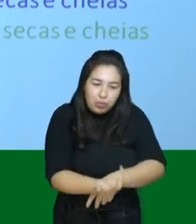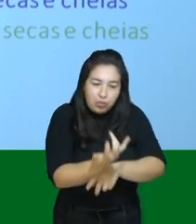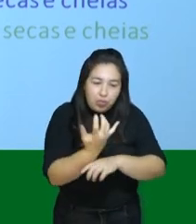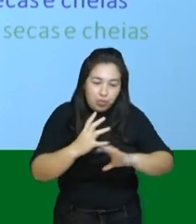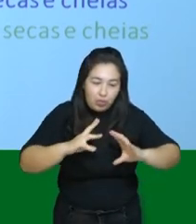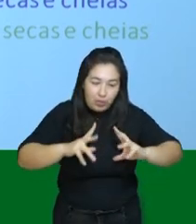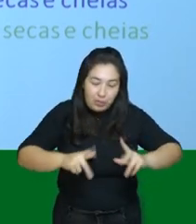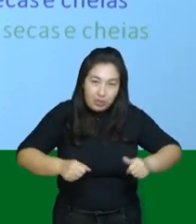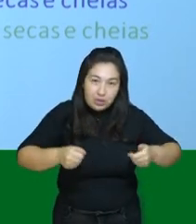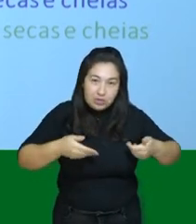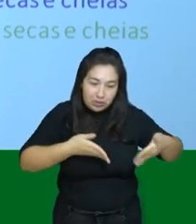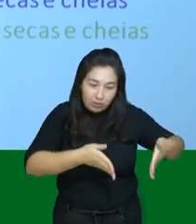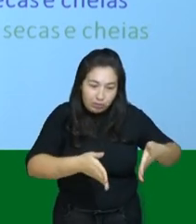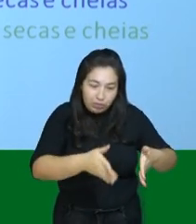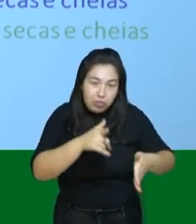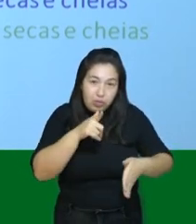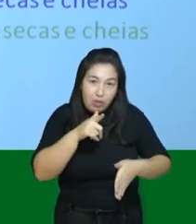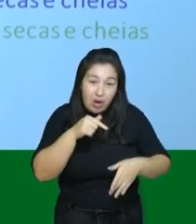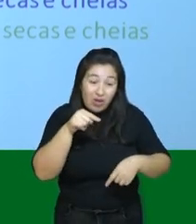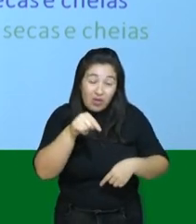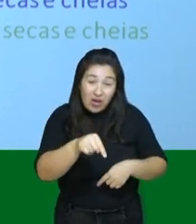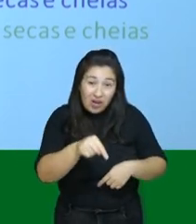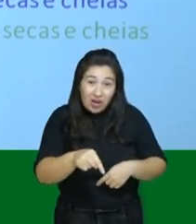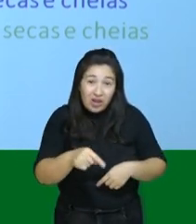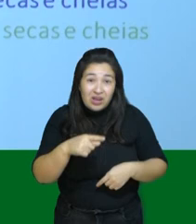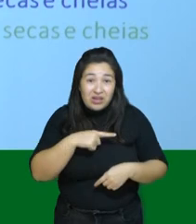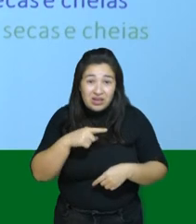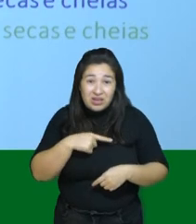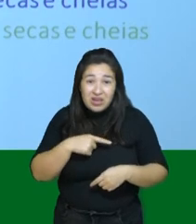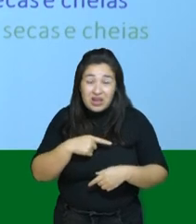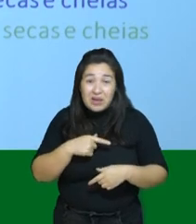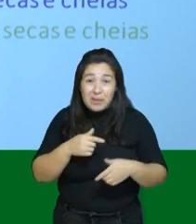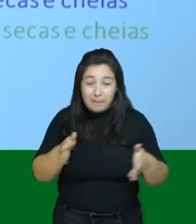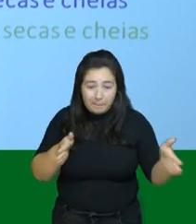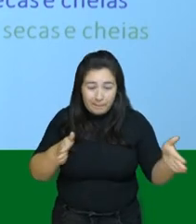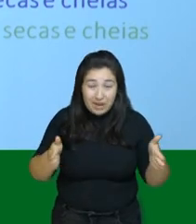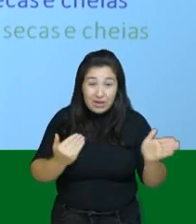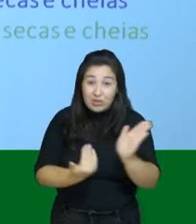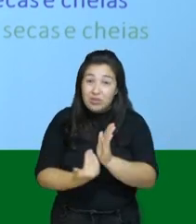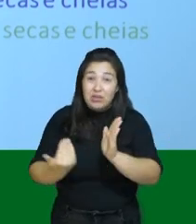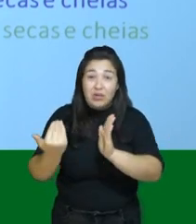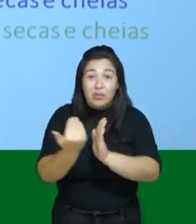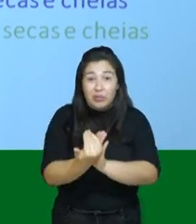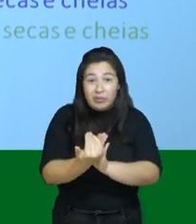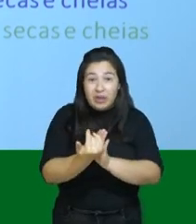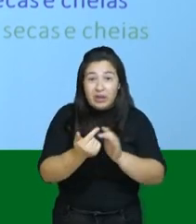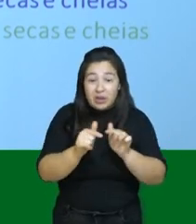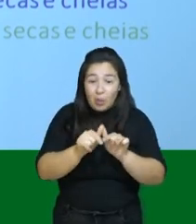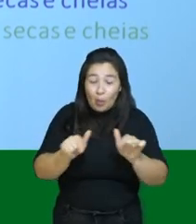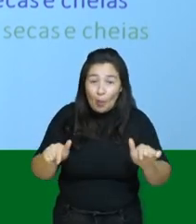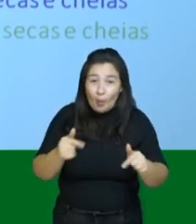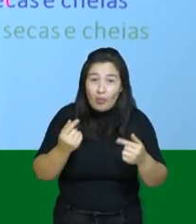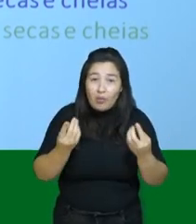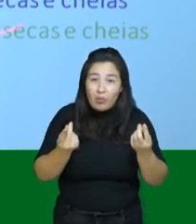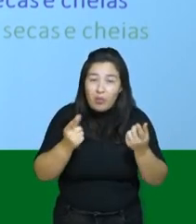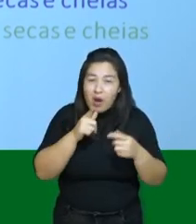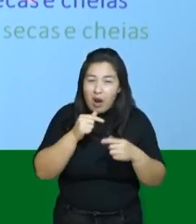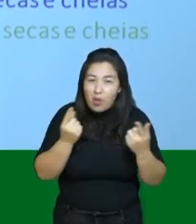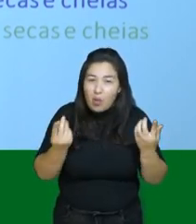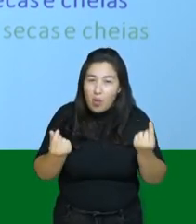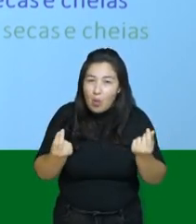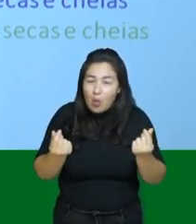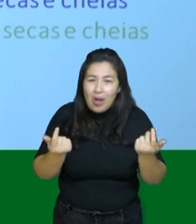rios, estão ficando mais secos. Esses estão com cheias mais volumosas, olha aqui onde é que nós estamos, em Santa